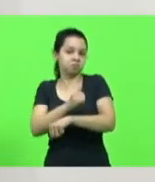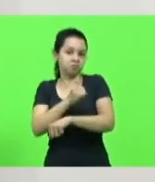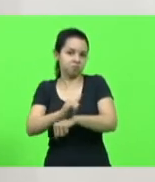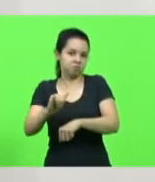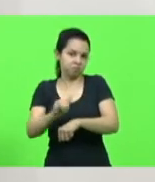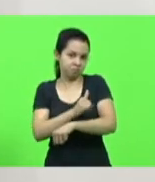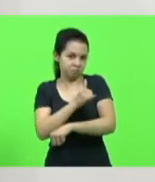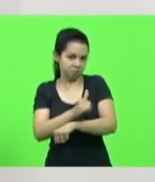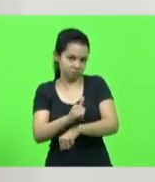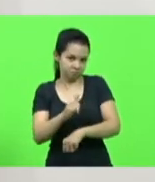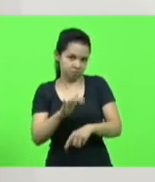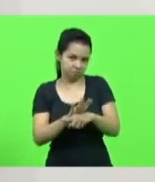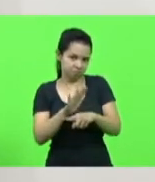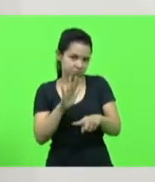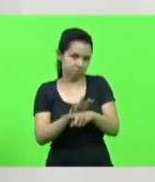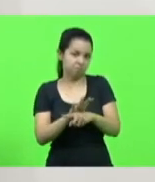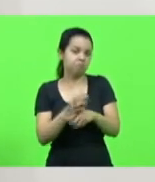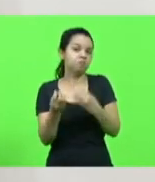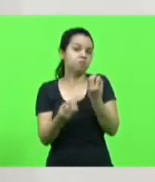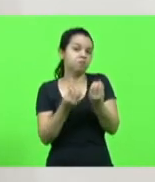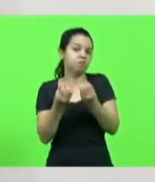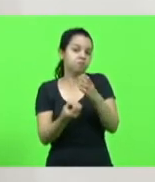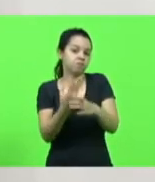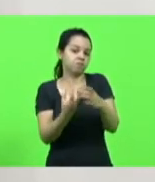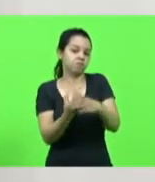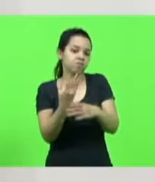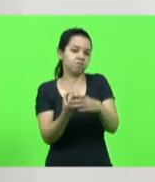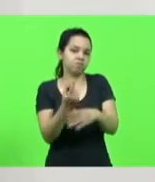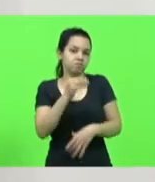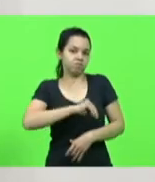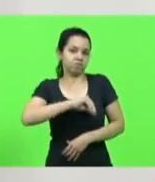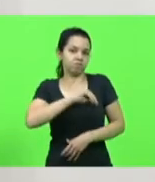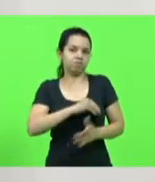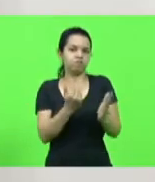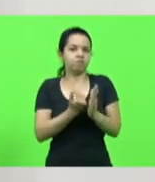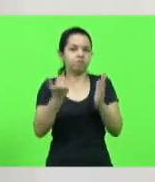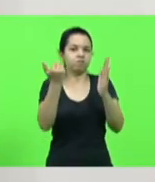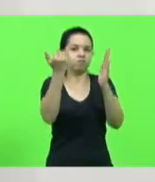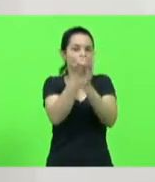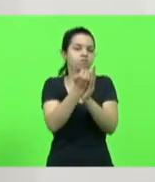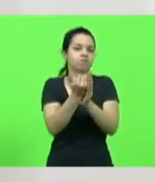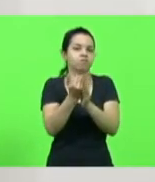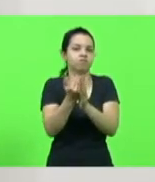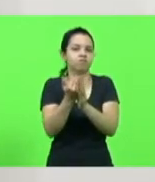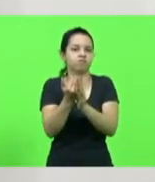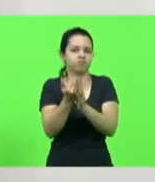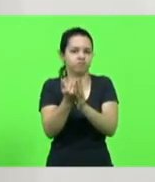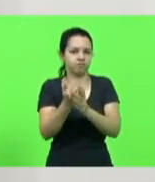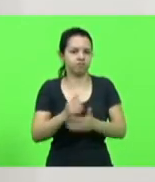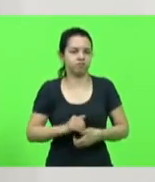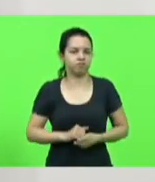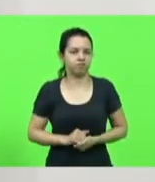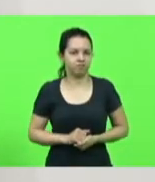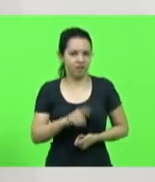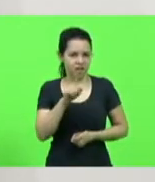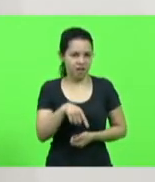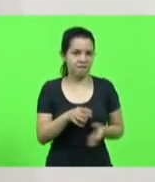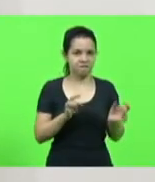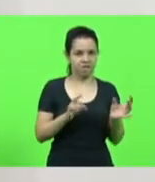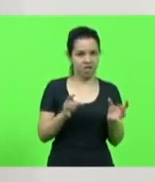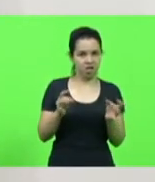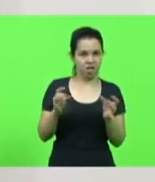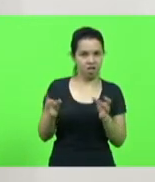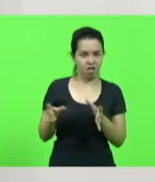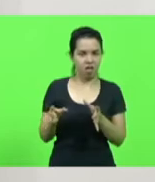que gere mais emprego do que o agronegócio. Com certeza não é feirinha vendendo